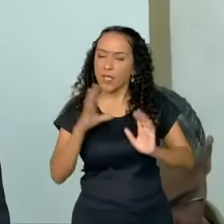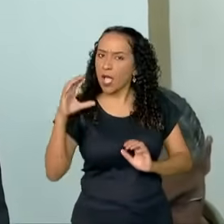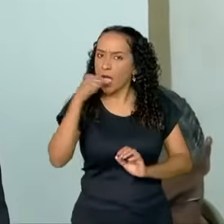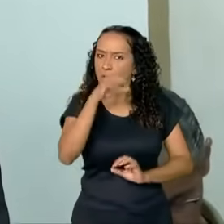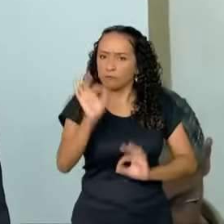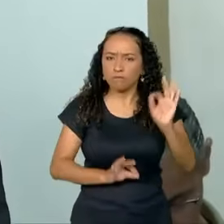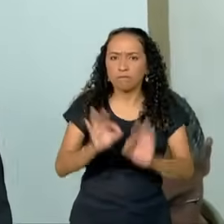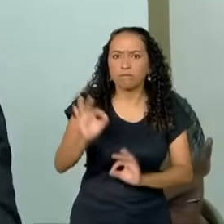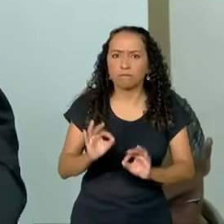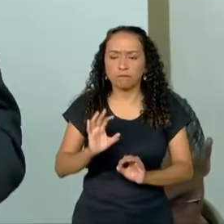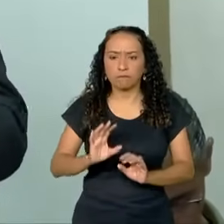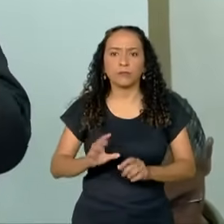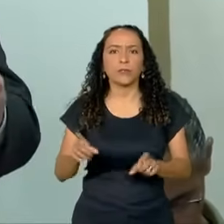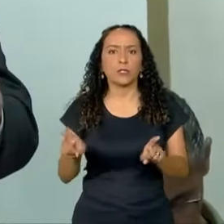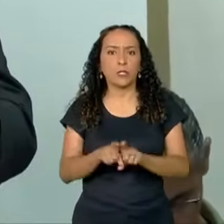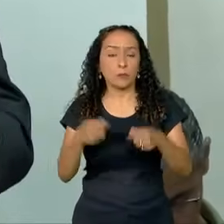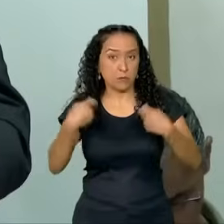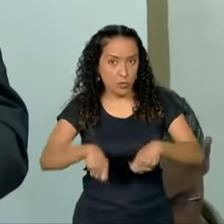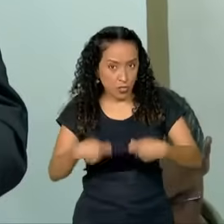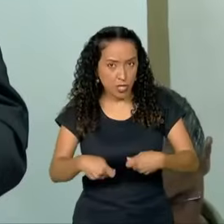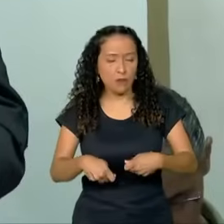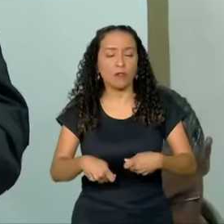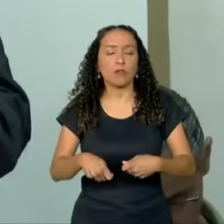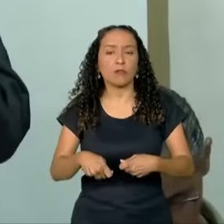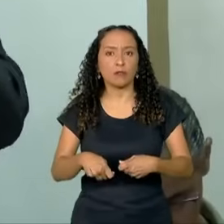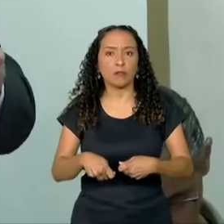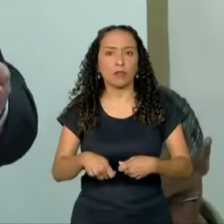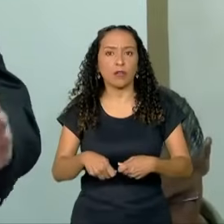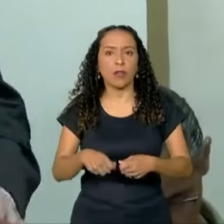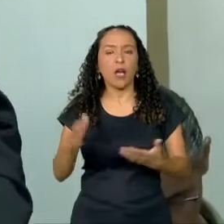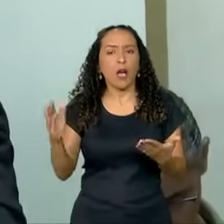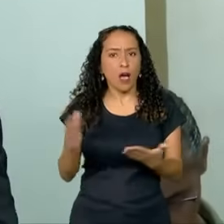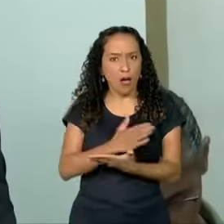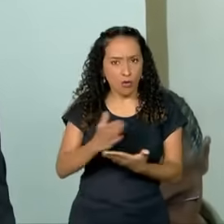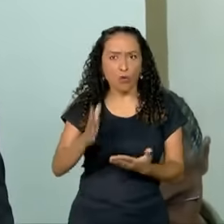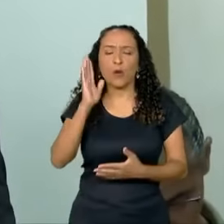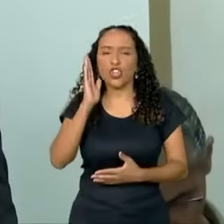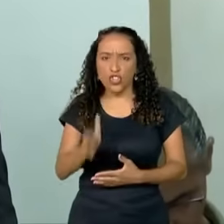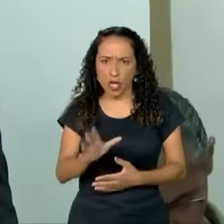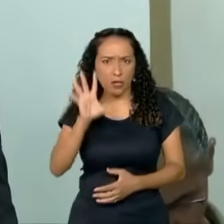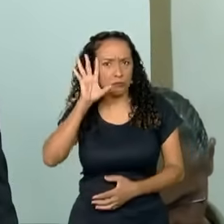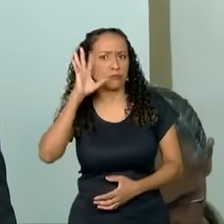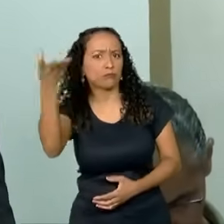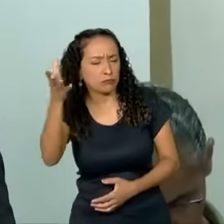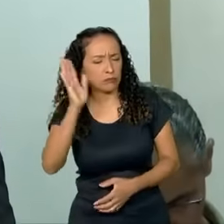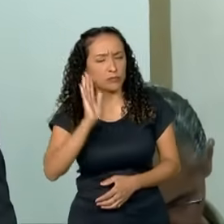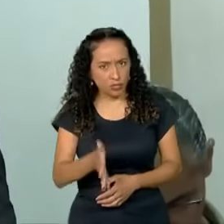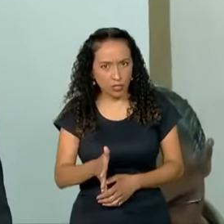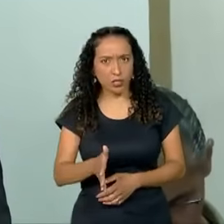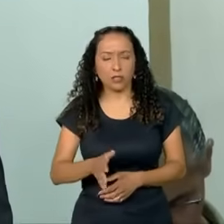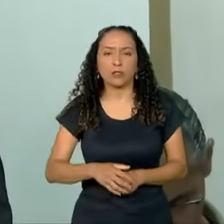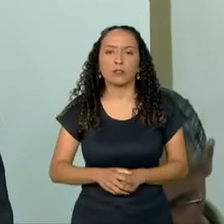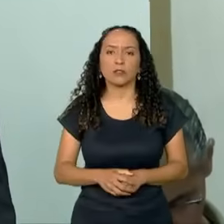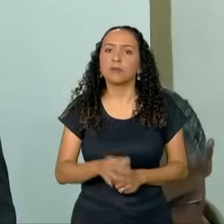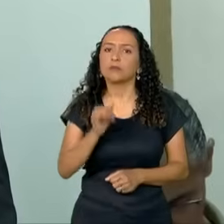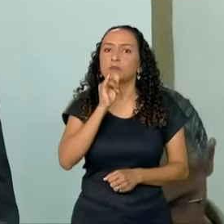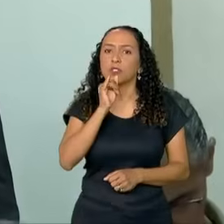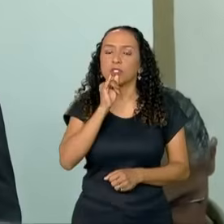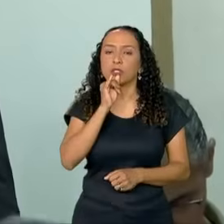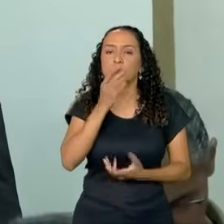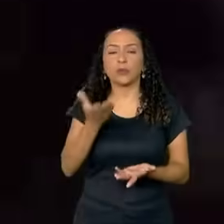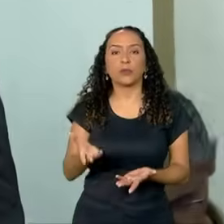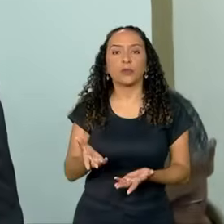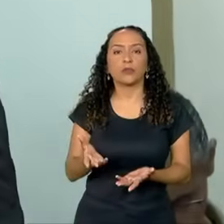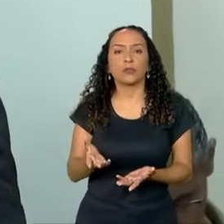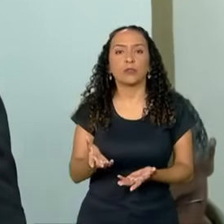foram cabíveis e que forem cabíveis, algumas delas já tomadas, como a